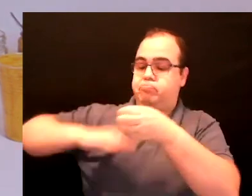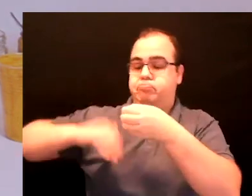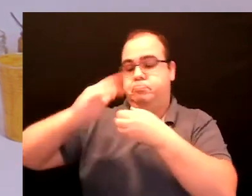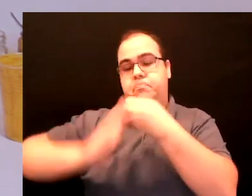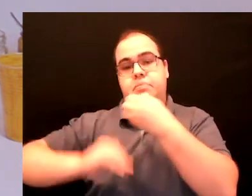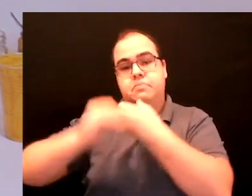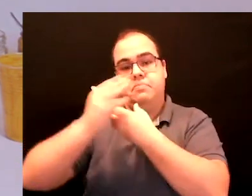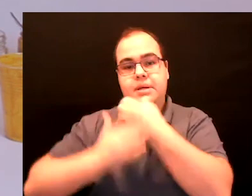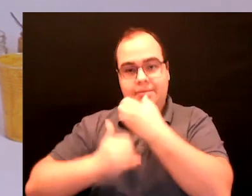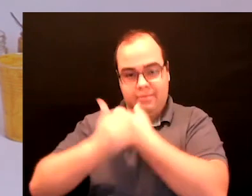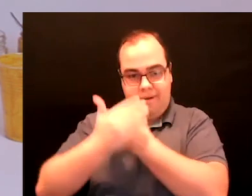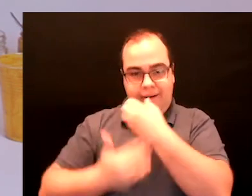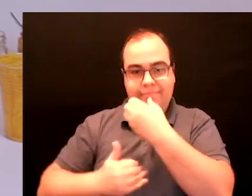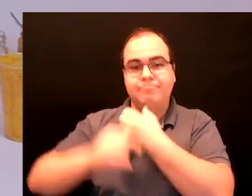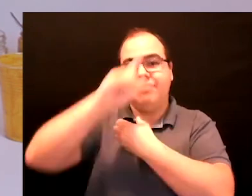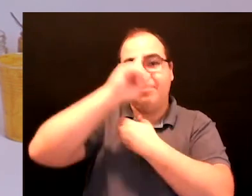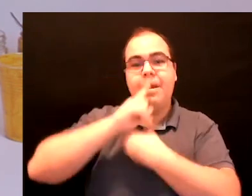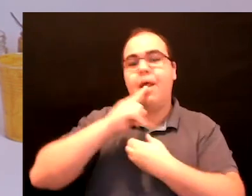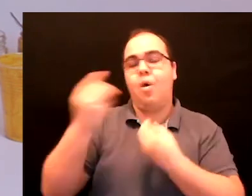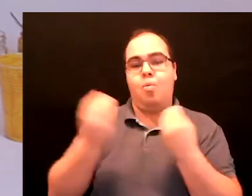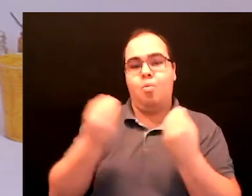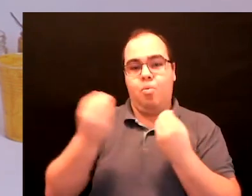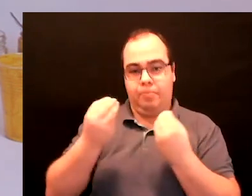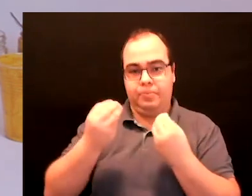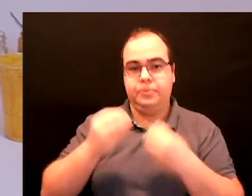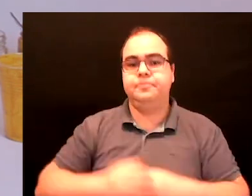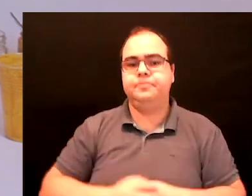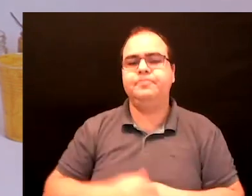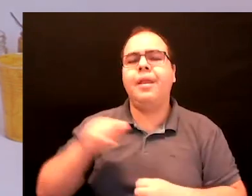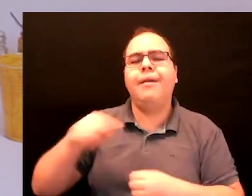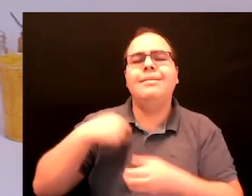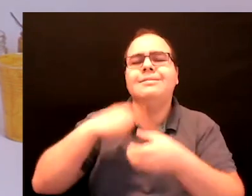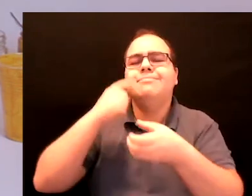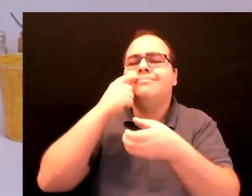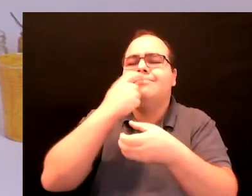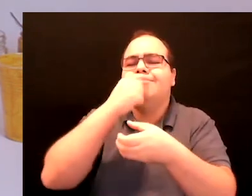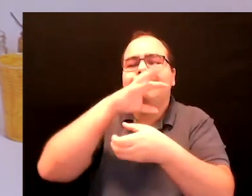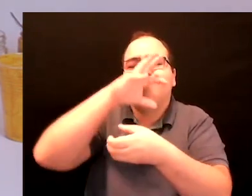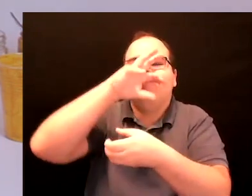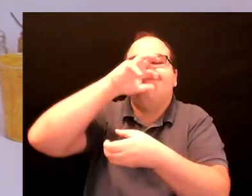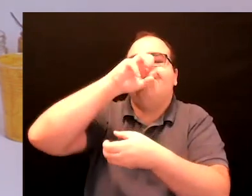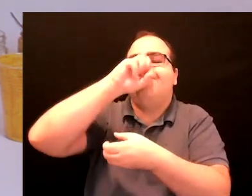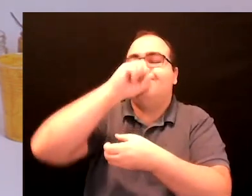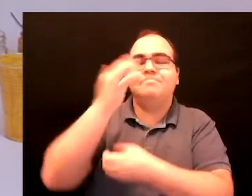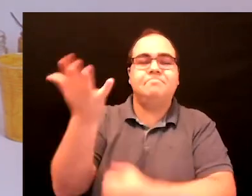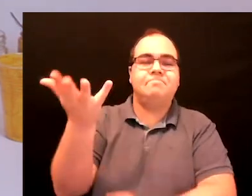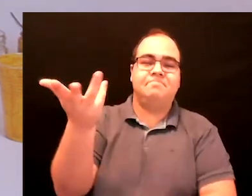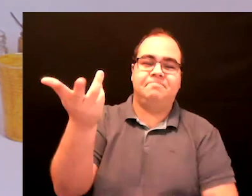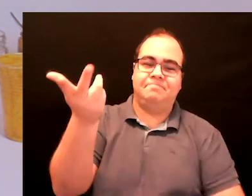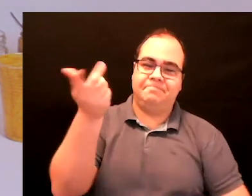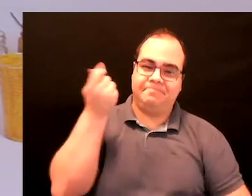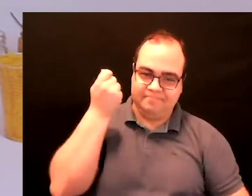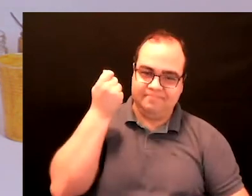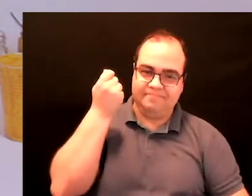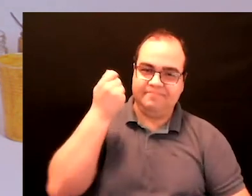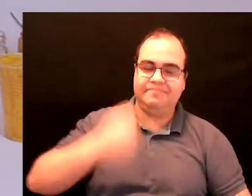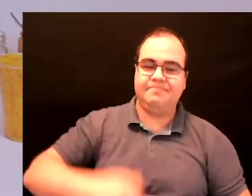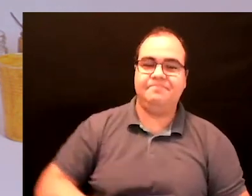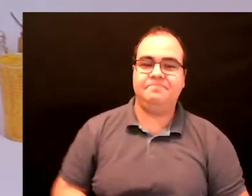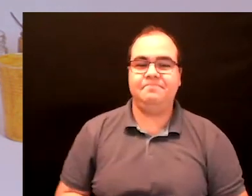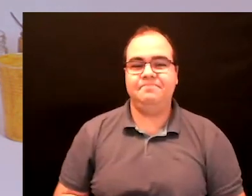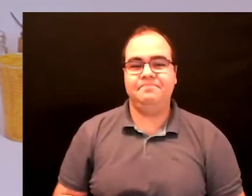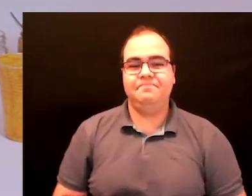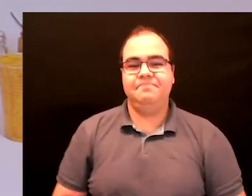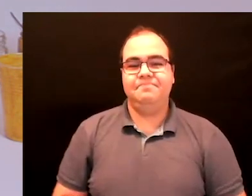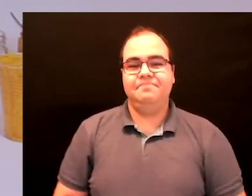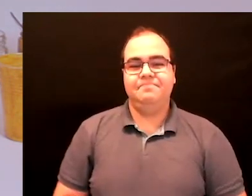com o que eu pintei com a tinta de açafrão. Da mesma forma, esse aqui é bem cheiroso, né, por causa do açafrão,